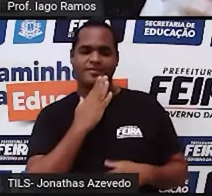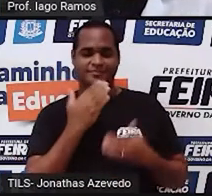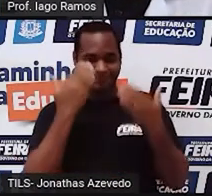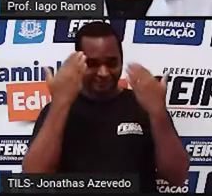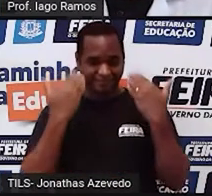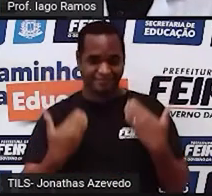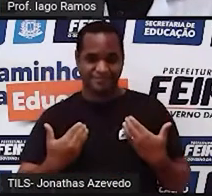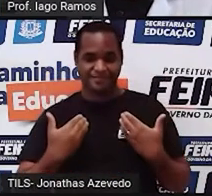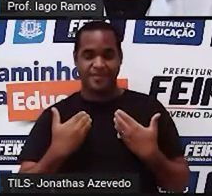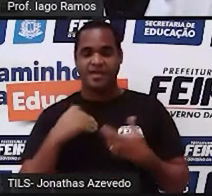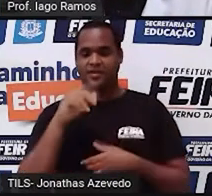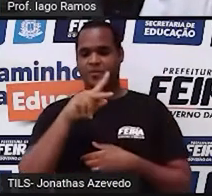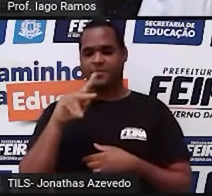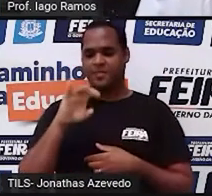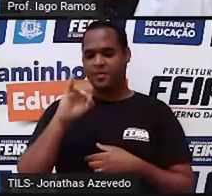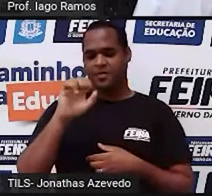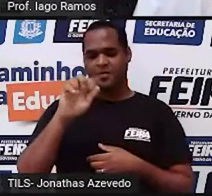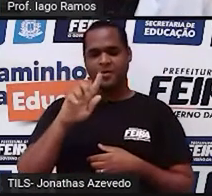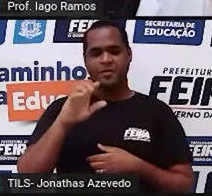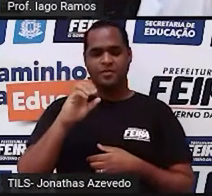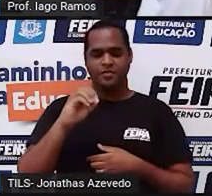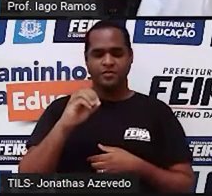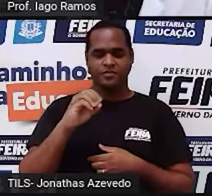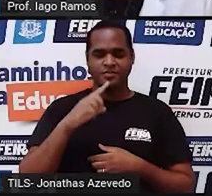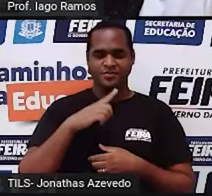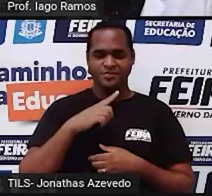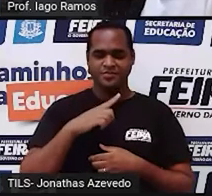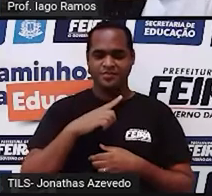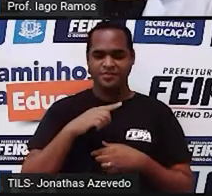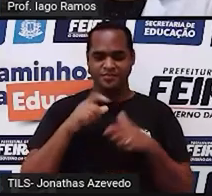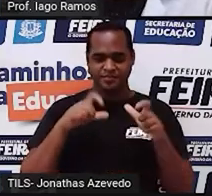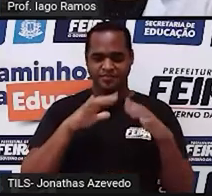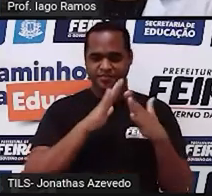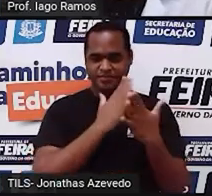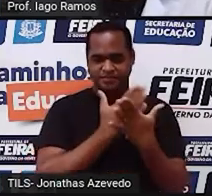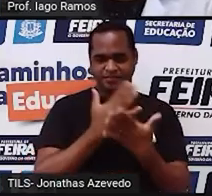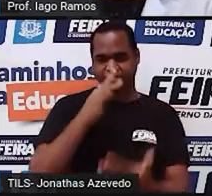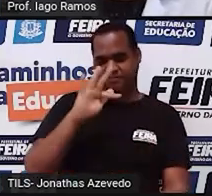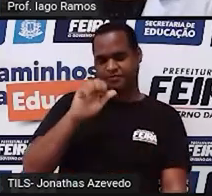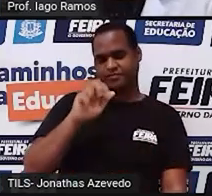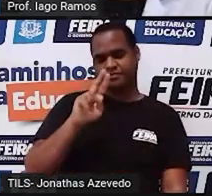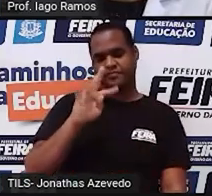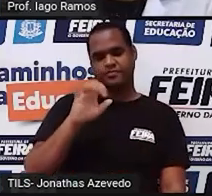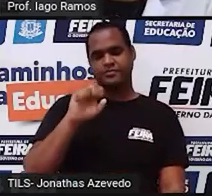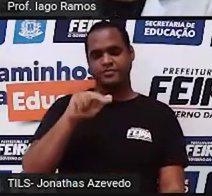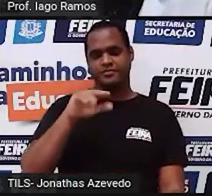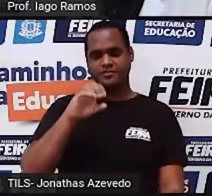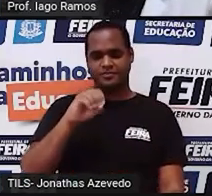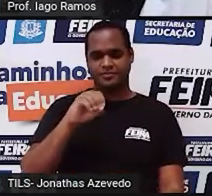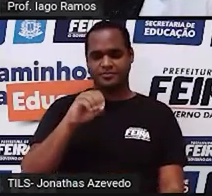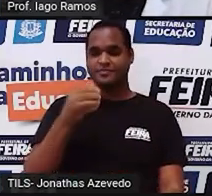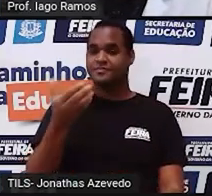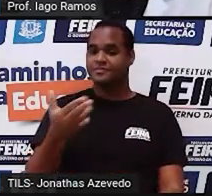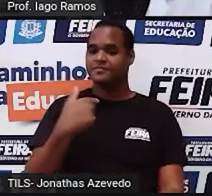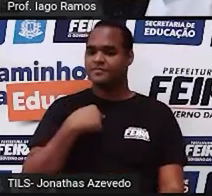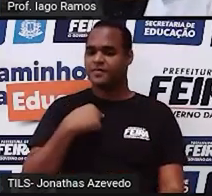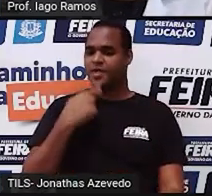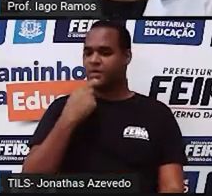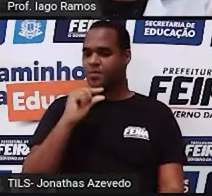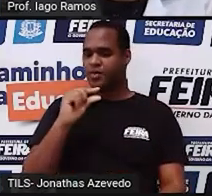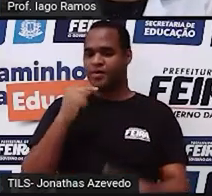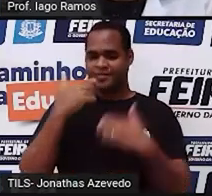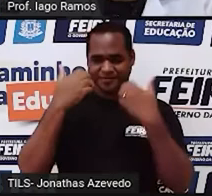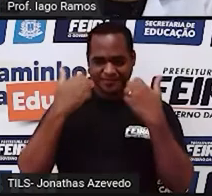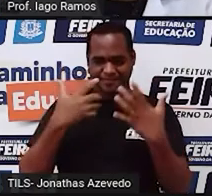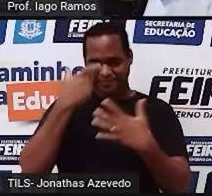sou o professor e agora vamos vem lá da escola municipal Faustino Dias Lima e um pouquinho aqui